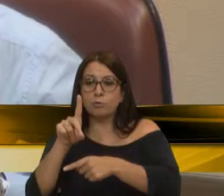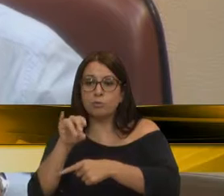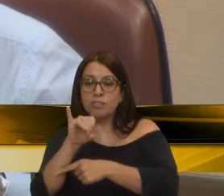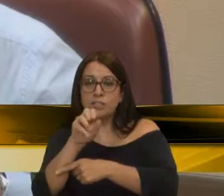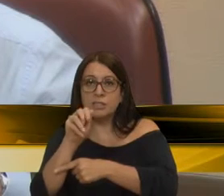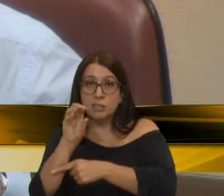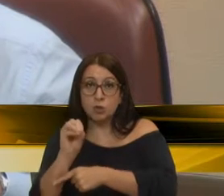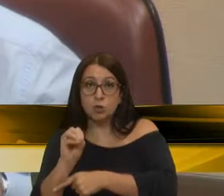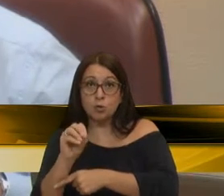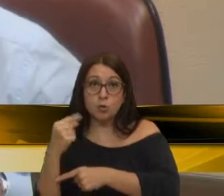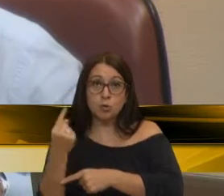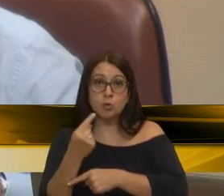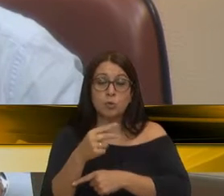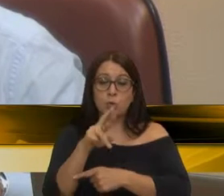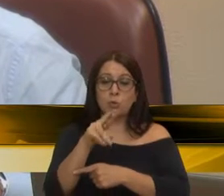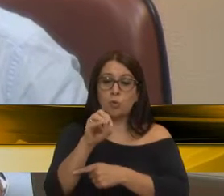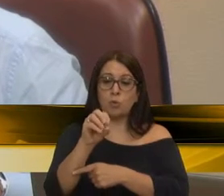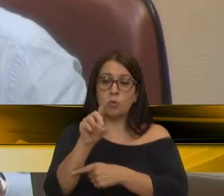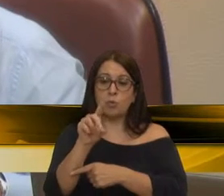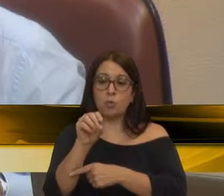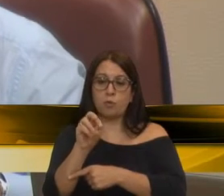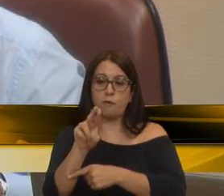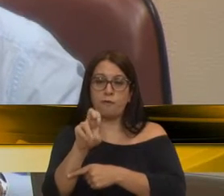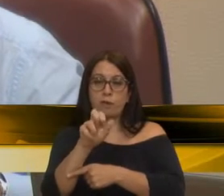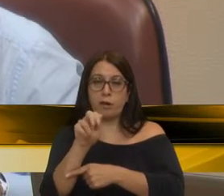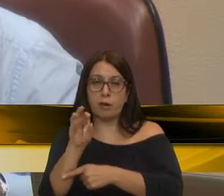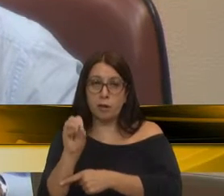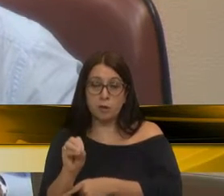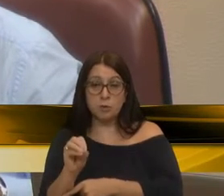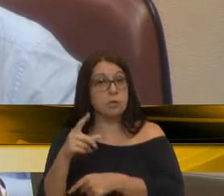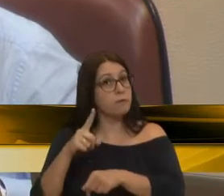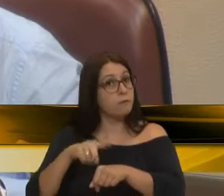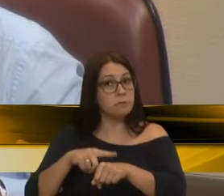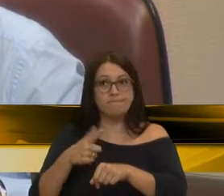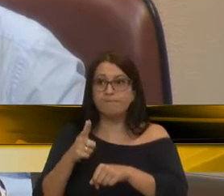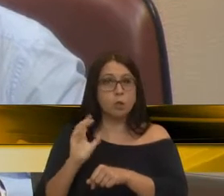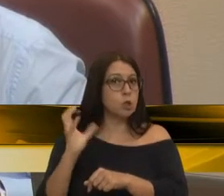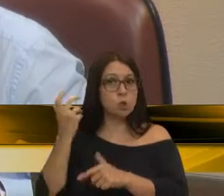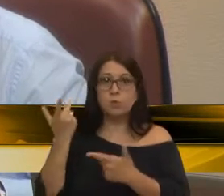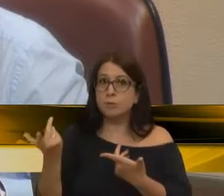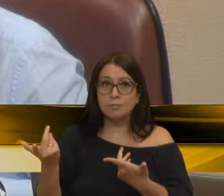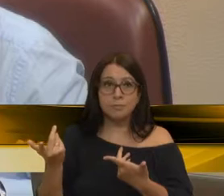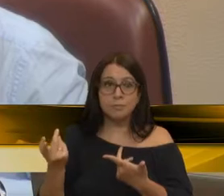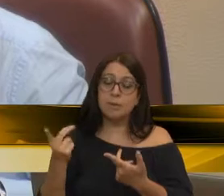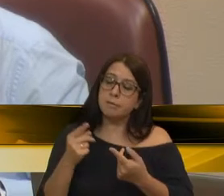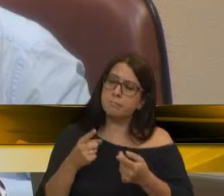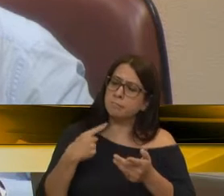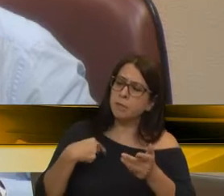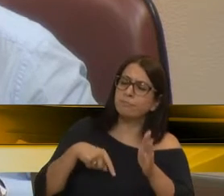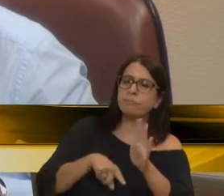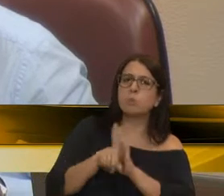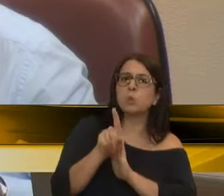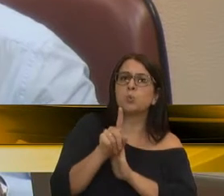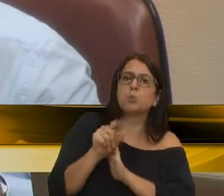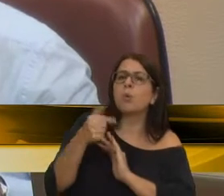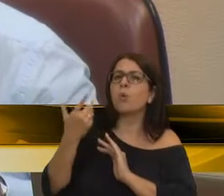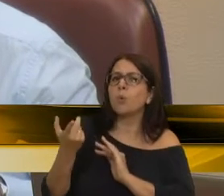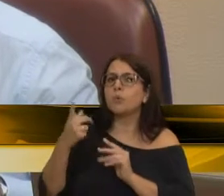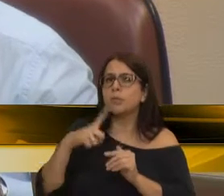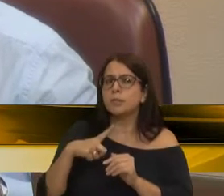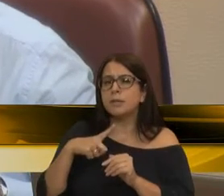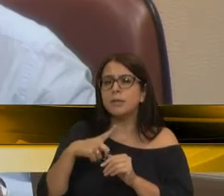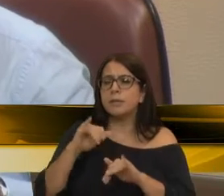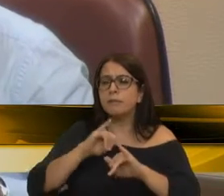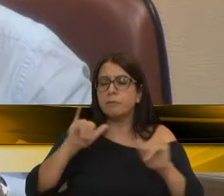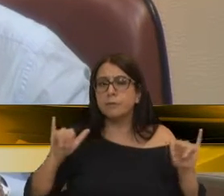os rodoviários que permanece até este momento sem solução é de se perguntar de onde se extraiu a